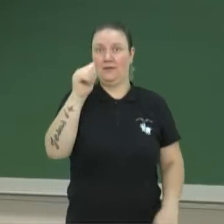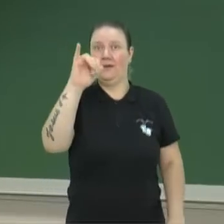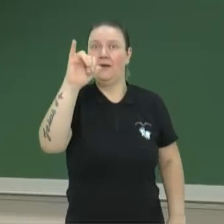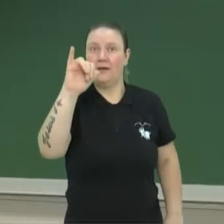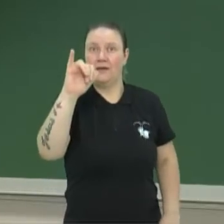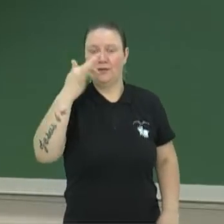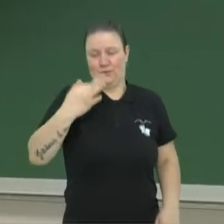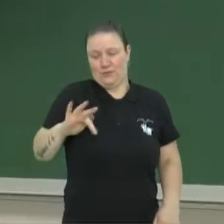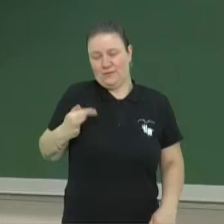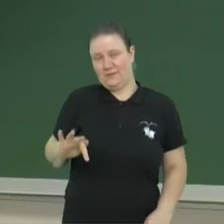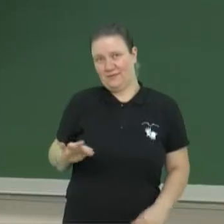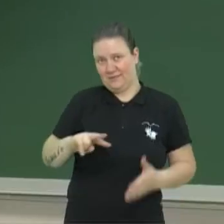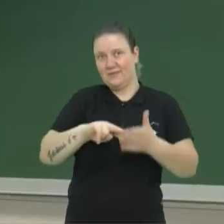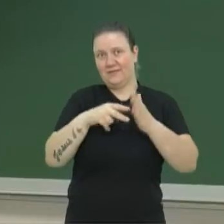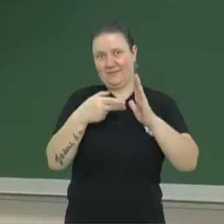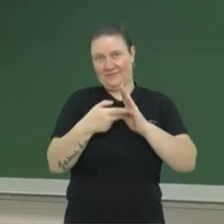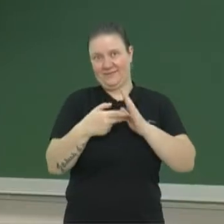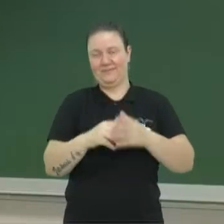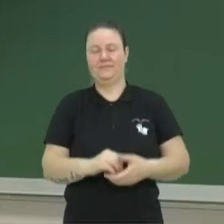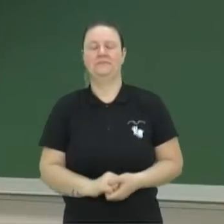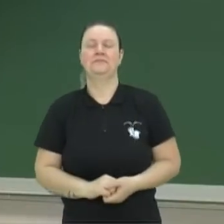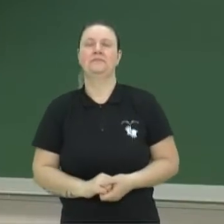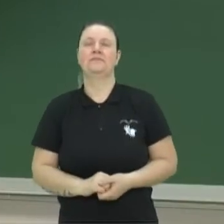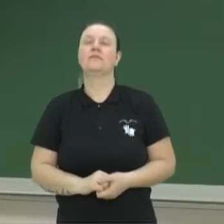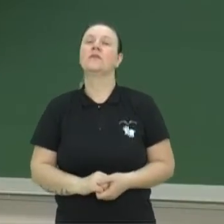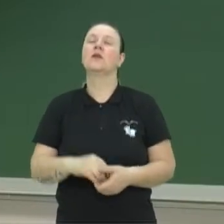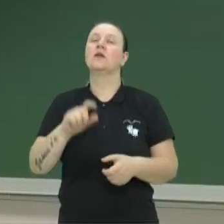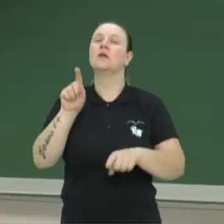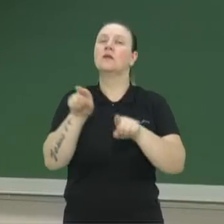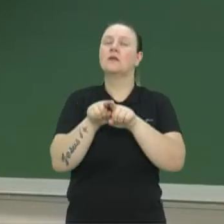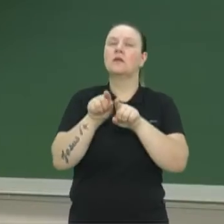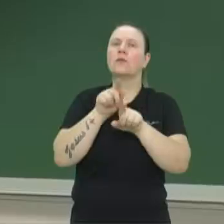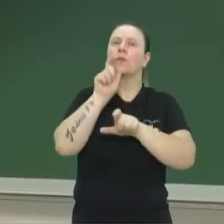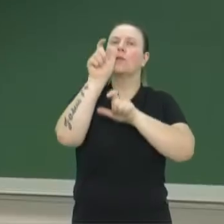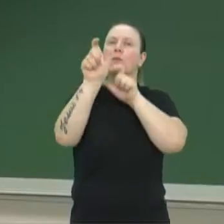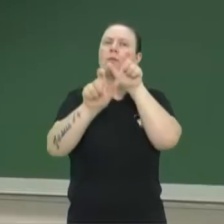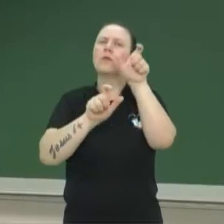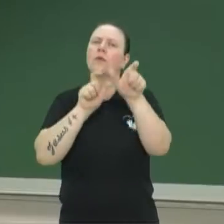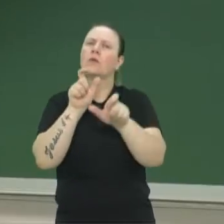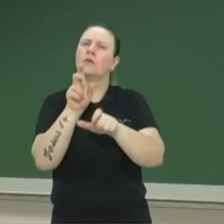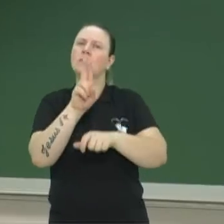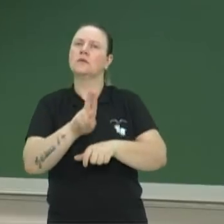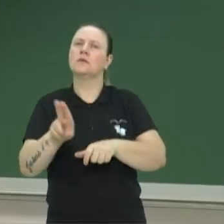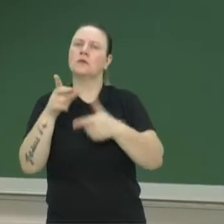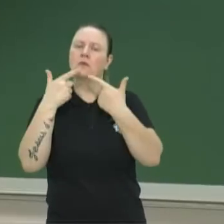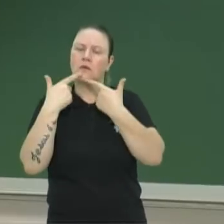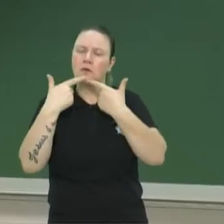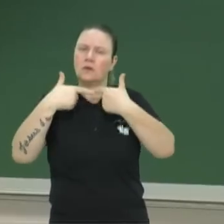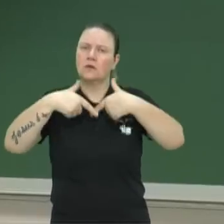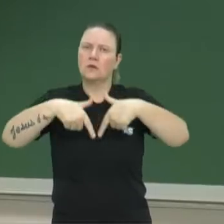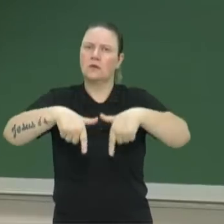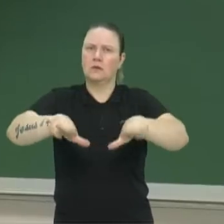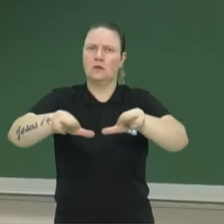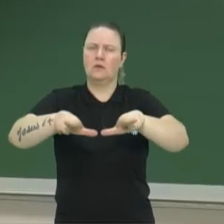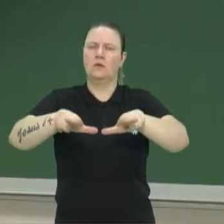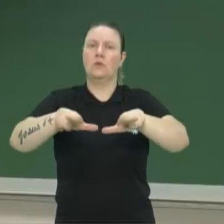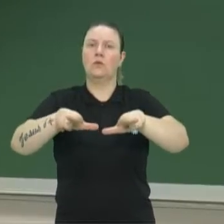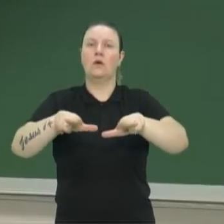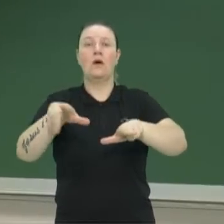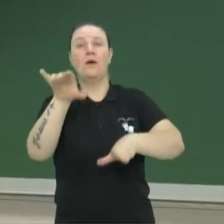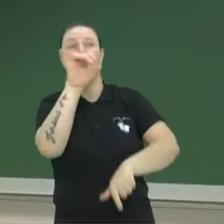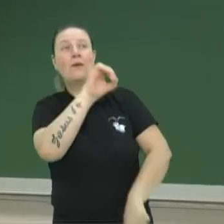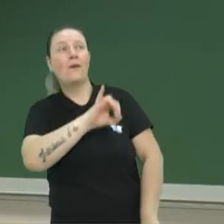nosso texto. Depois, palavras utilizadas na língua, de uma forma geral.